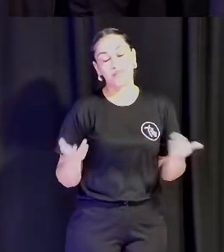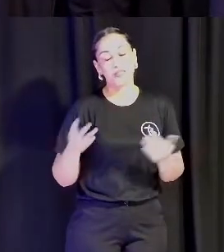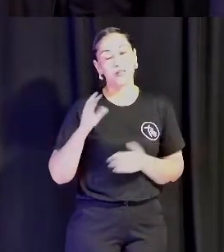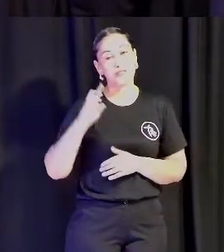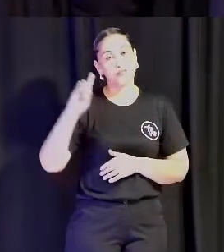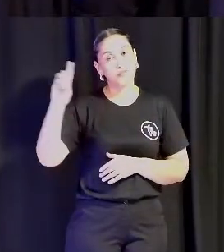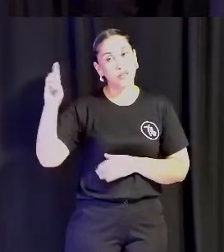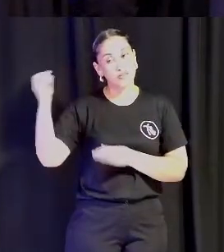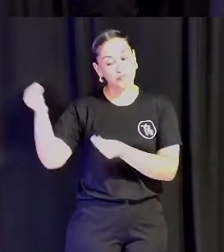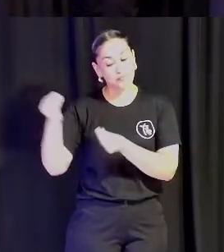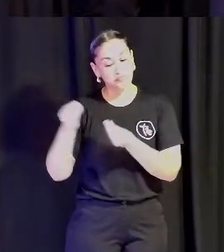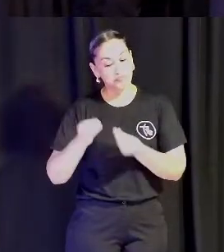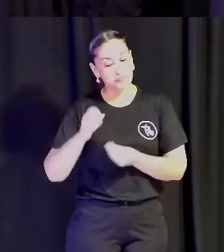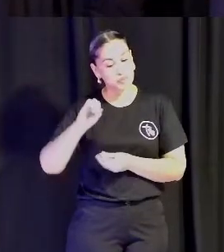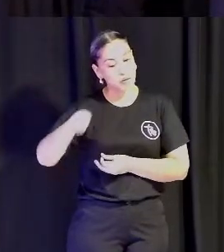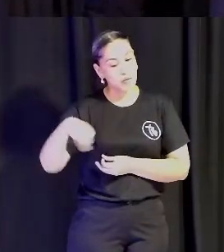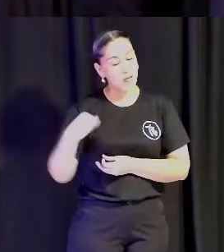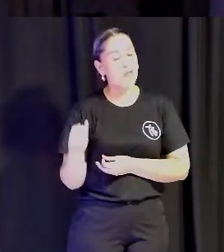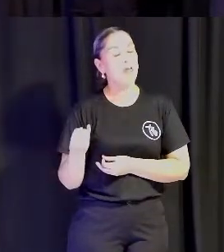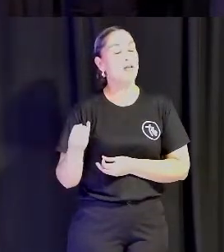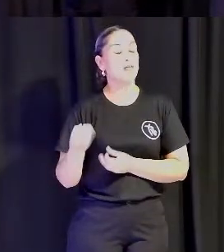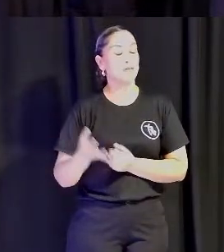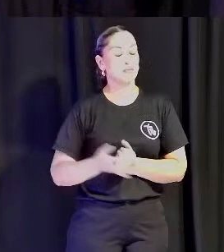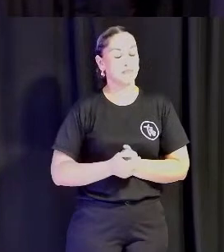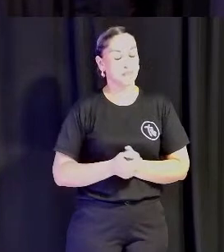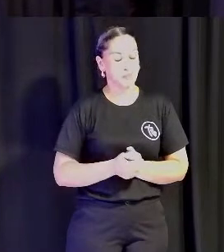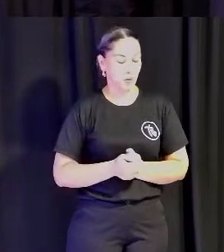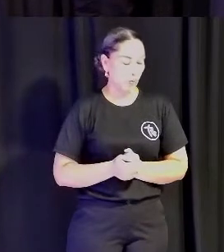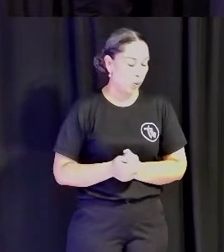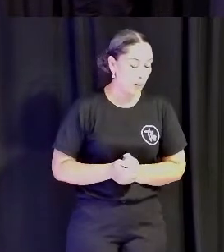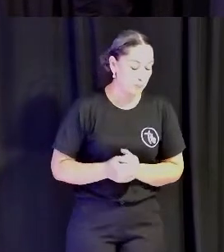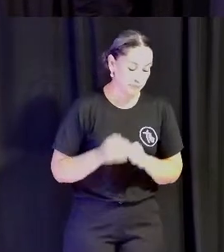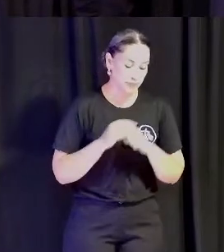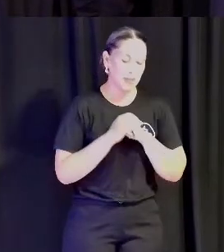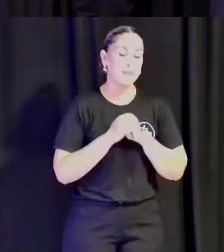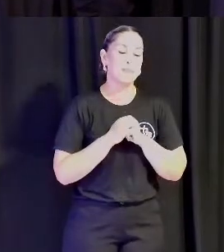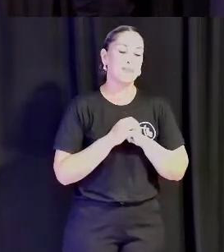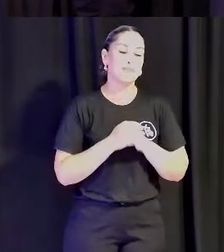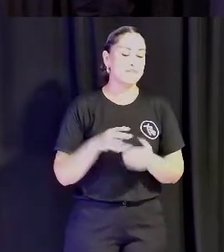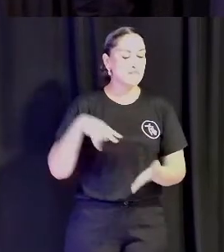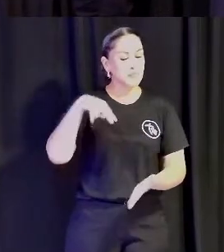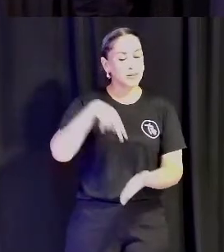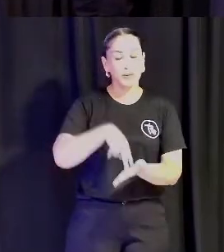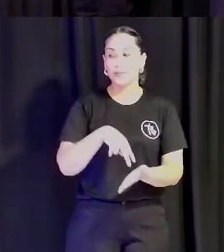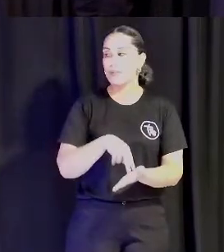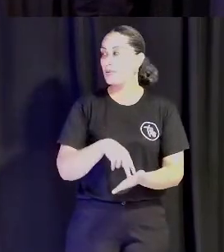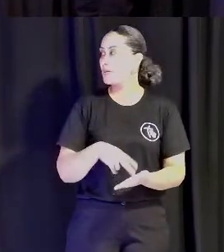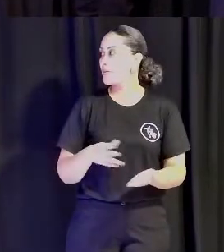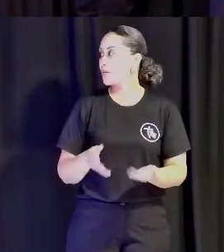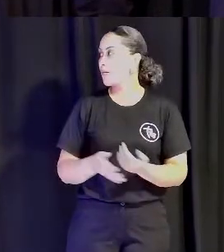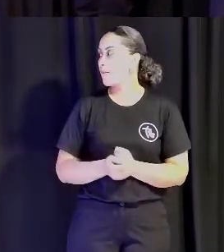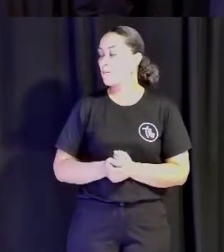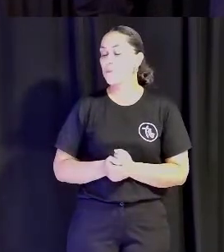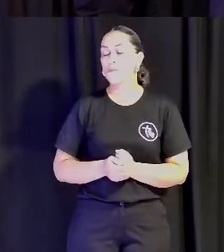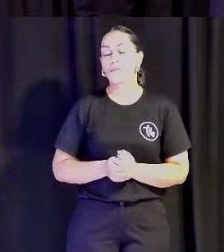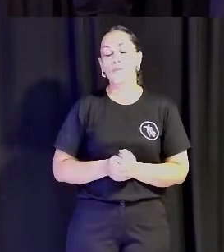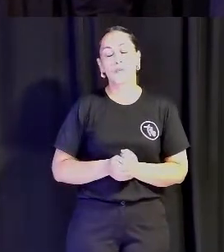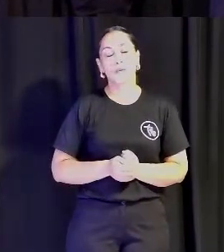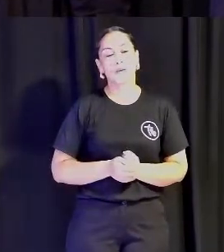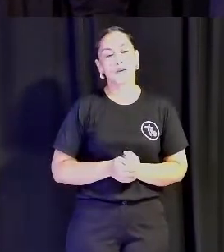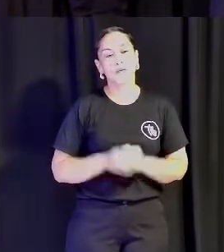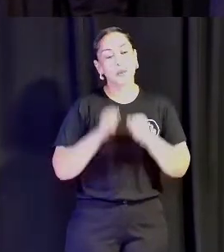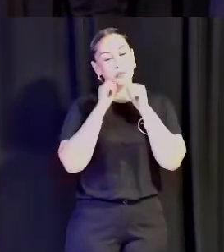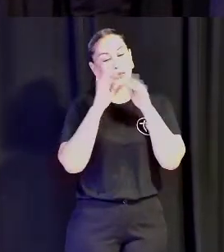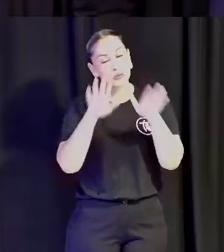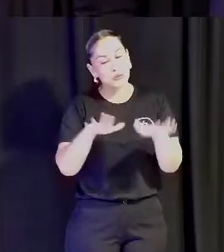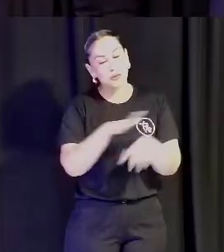uma oportunidade. Aproveite a oportunidade. Amém? Vamos ficar em pé. Eu vou despedir